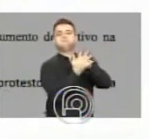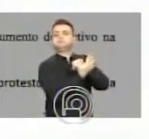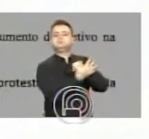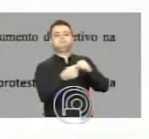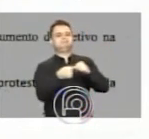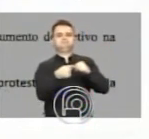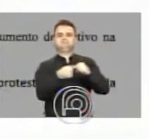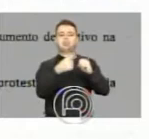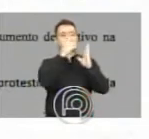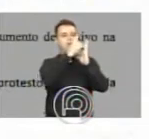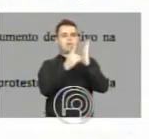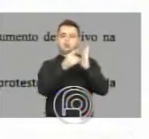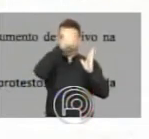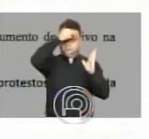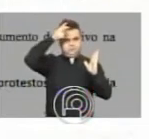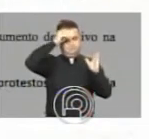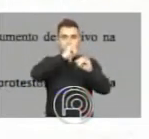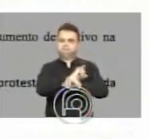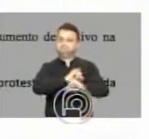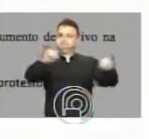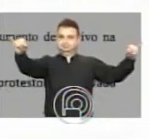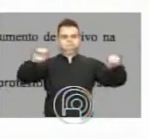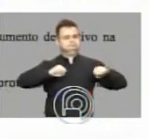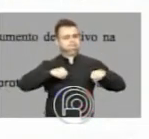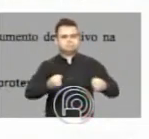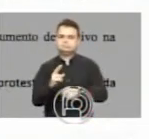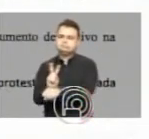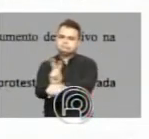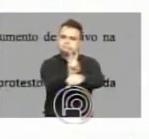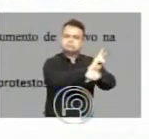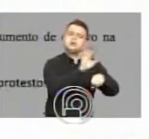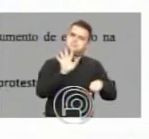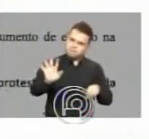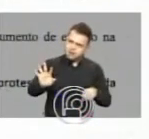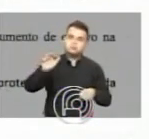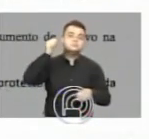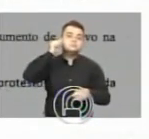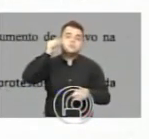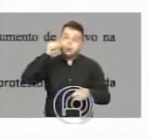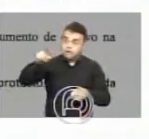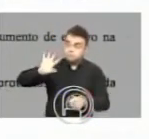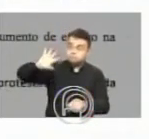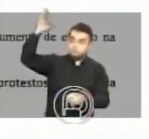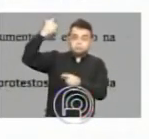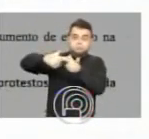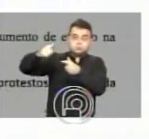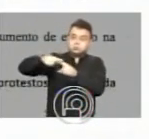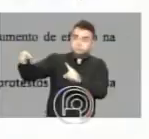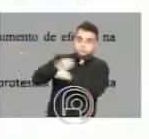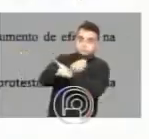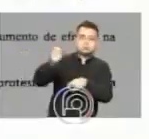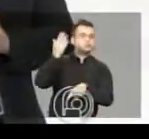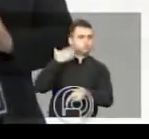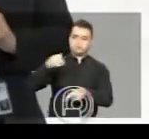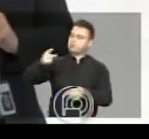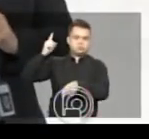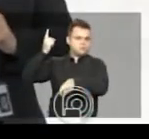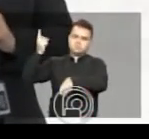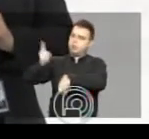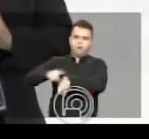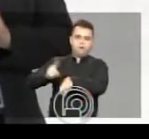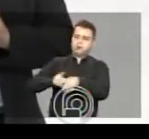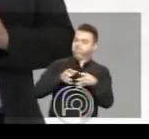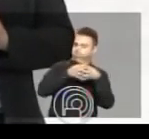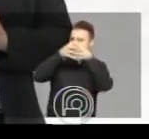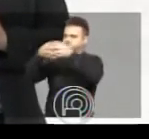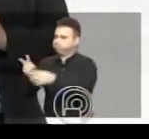de enfrentamento à Covid. Mas a patrulha continua atuando e, quando é necessário, é enviado reforço imediato. Essas e